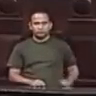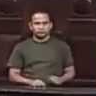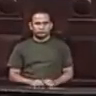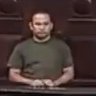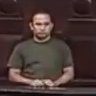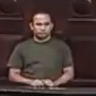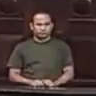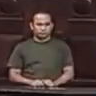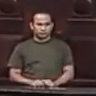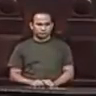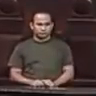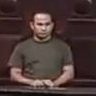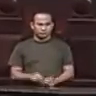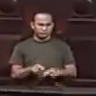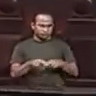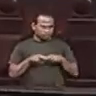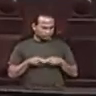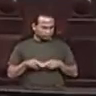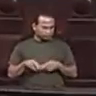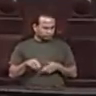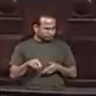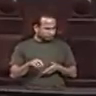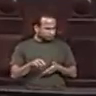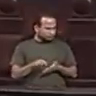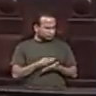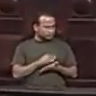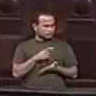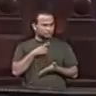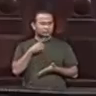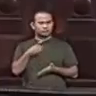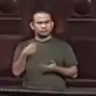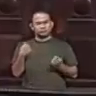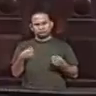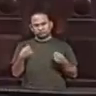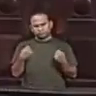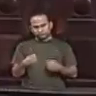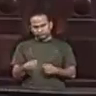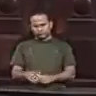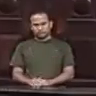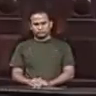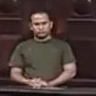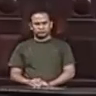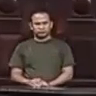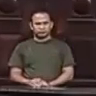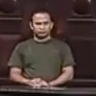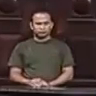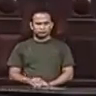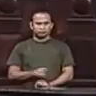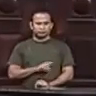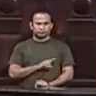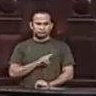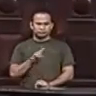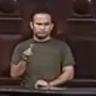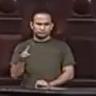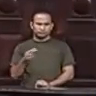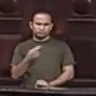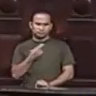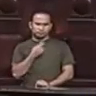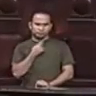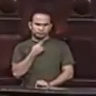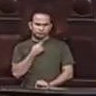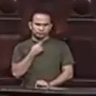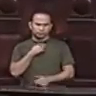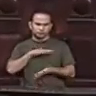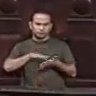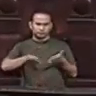Nos casos em que as assinaturas de uma proposição sejam necessárias ao seu trâmite, não poderão